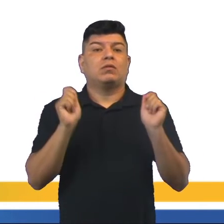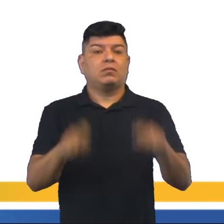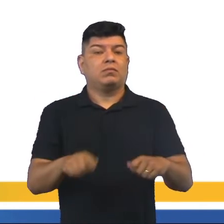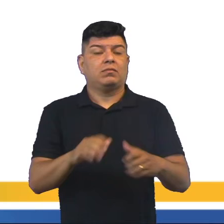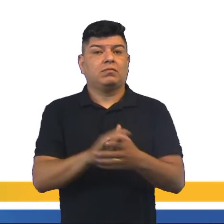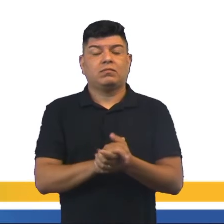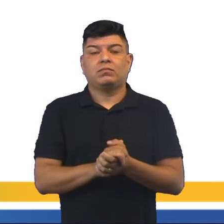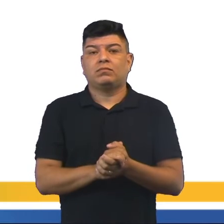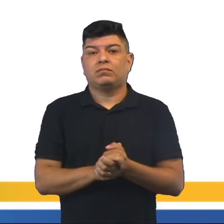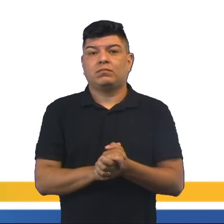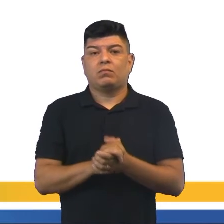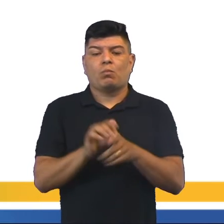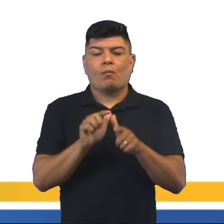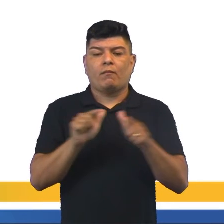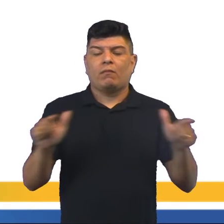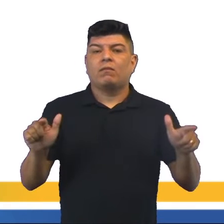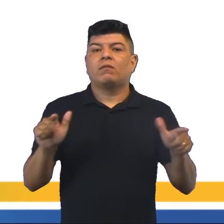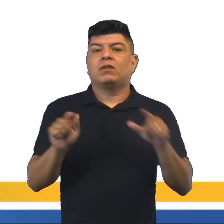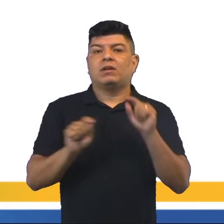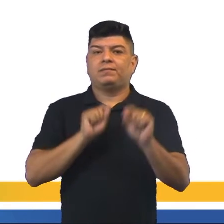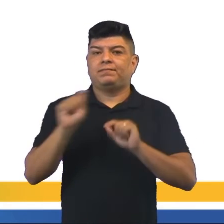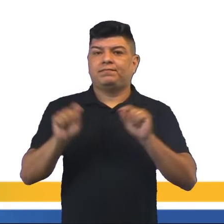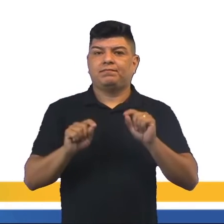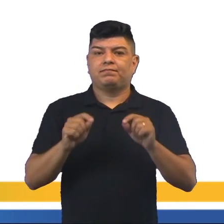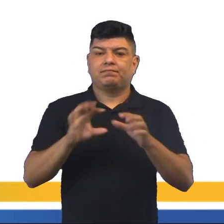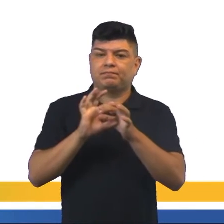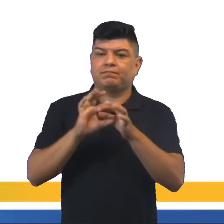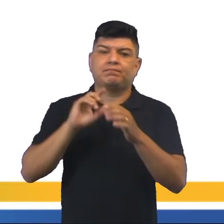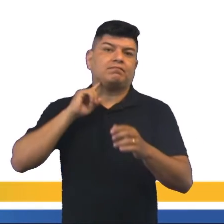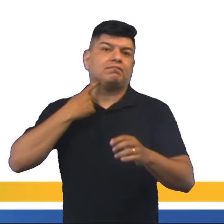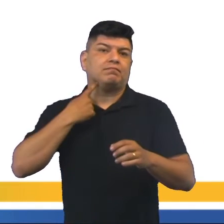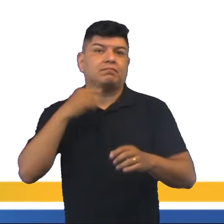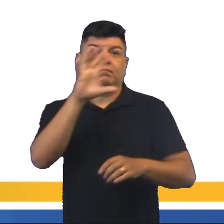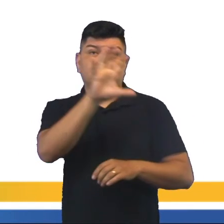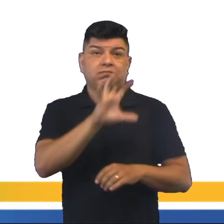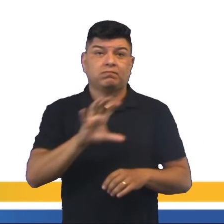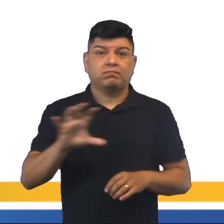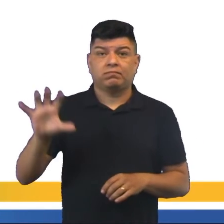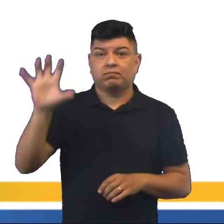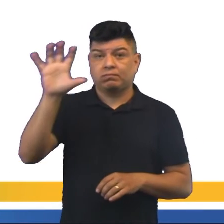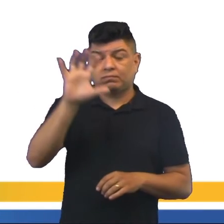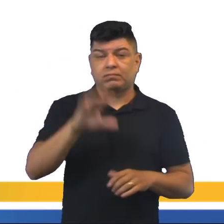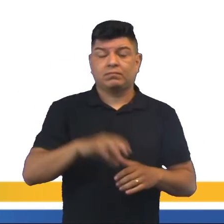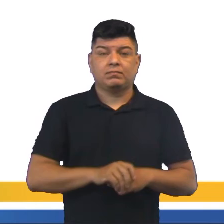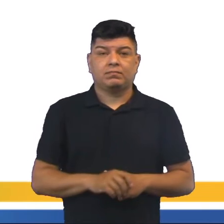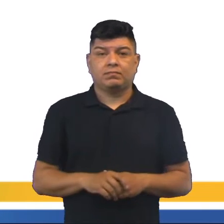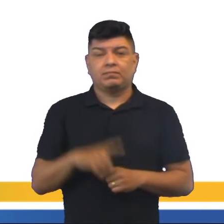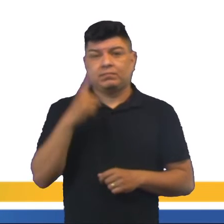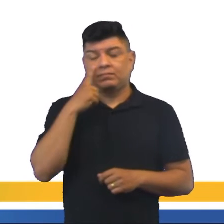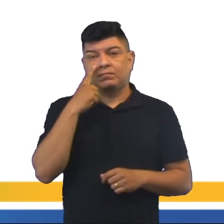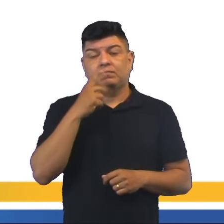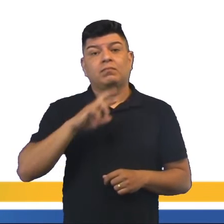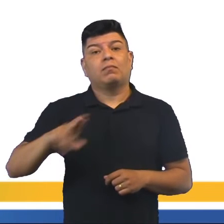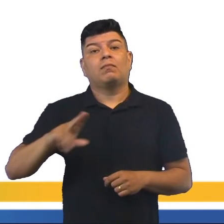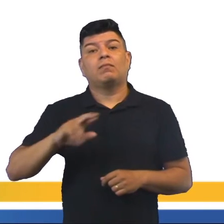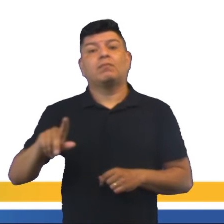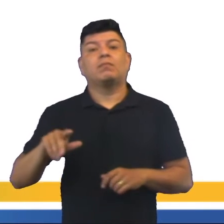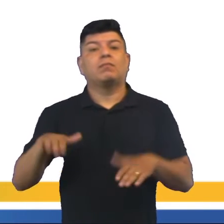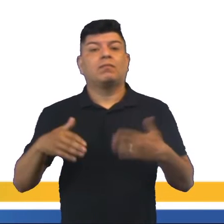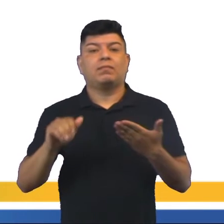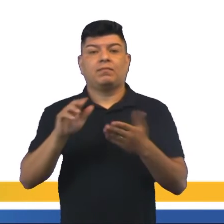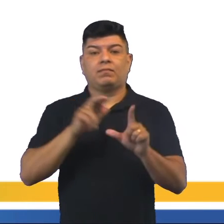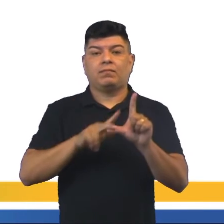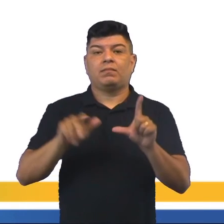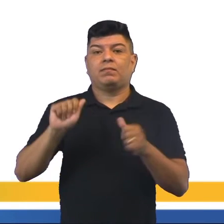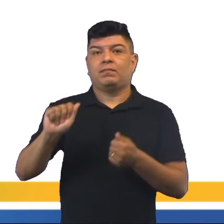considerada totalmente limpa no sentido de não emitir poluentes na atmosfera. Vamos ver o que não emite poluentes aí.